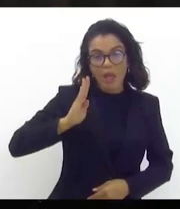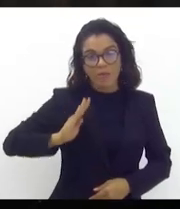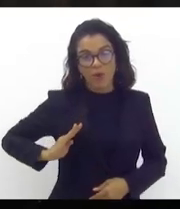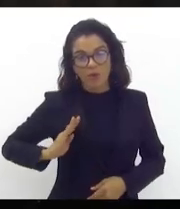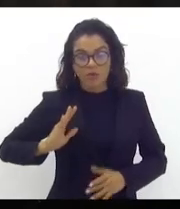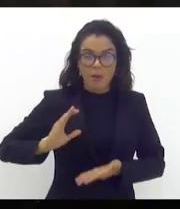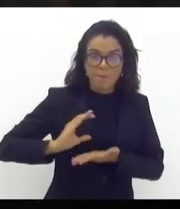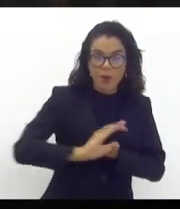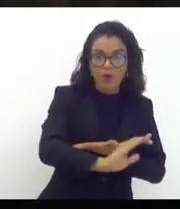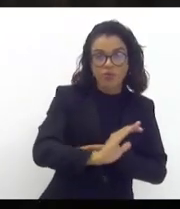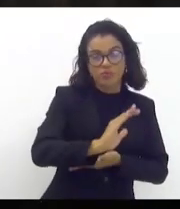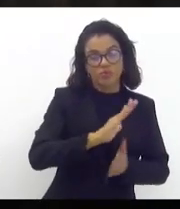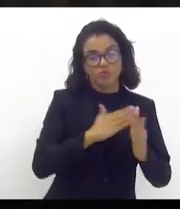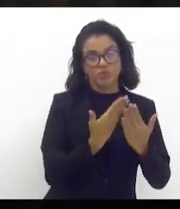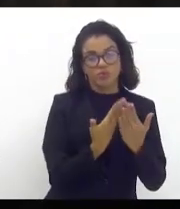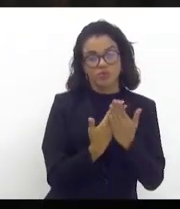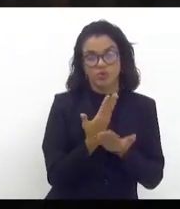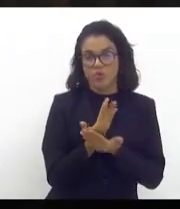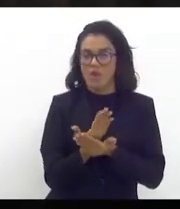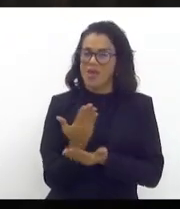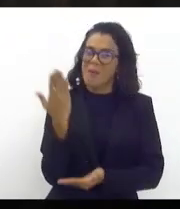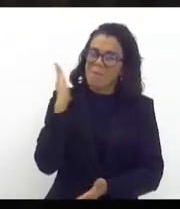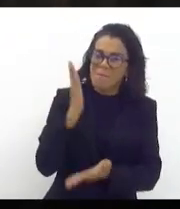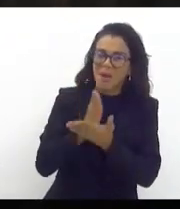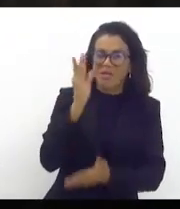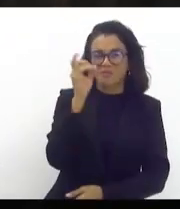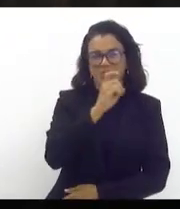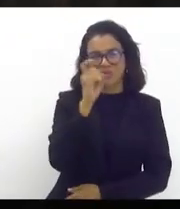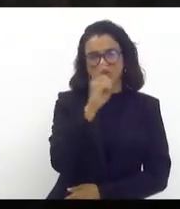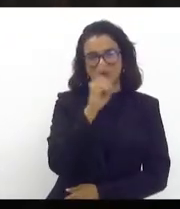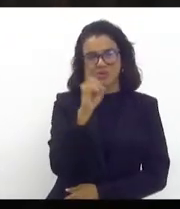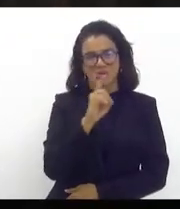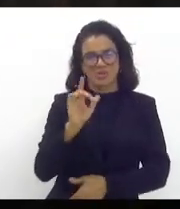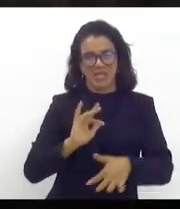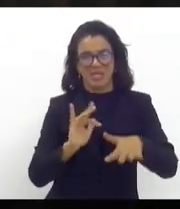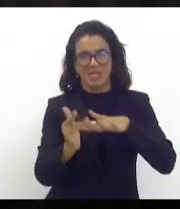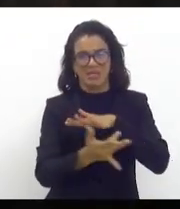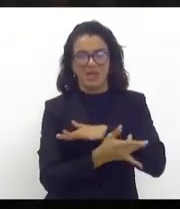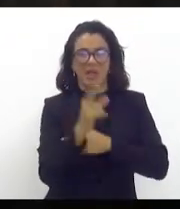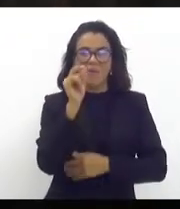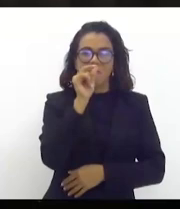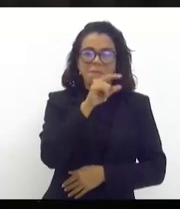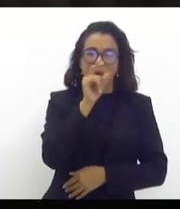dos estudantes da UERJ. Não minta na sua rede social, não faça tweets